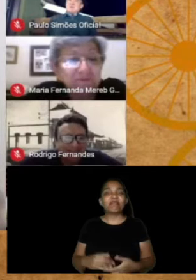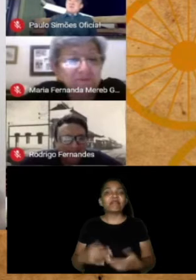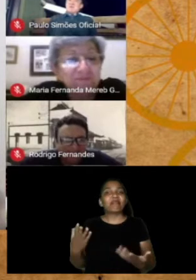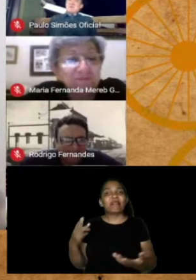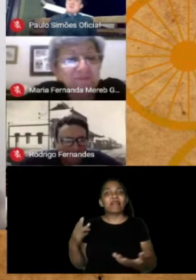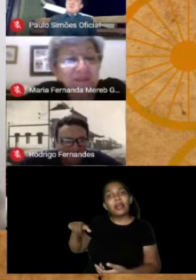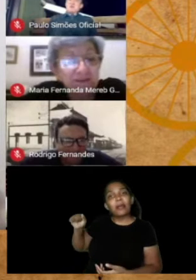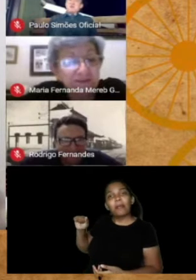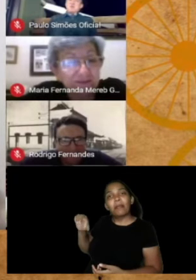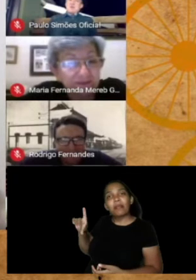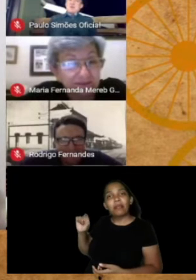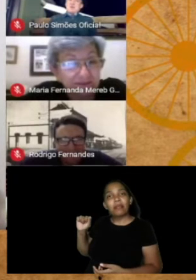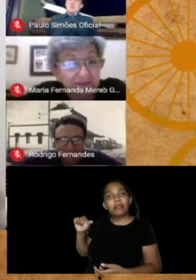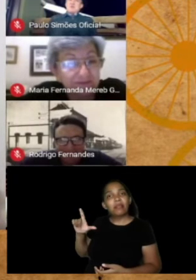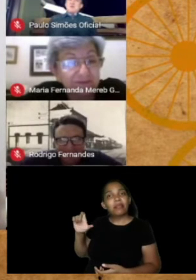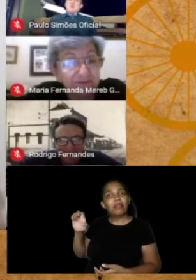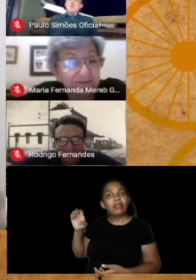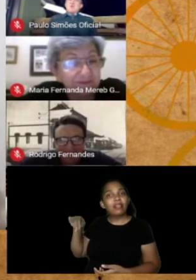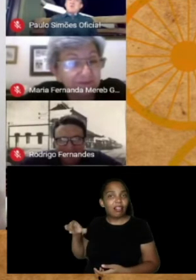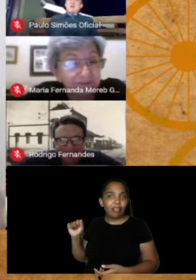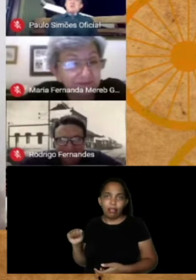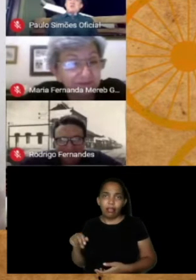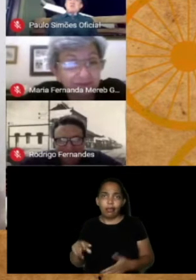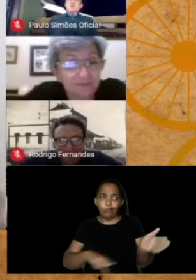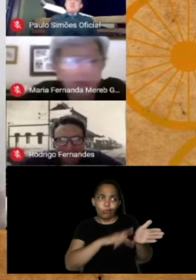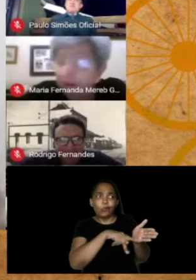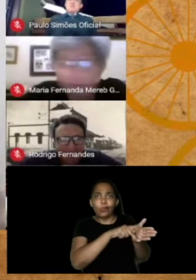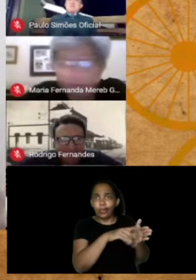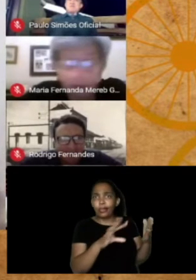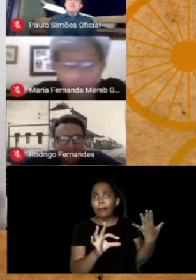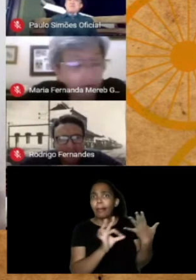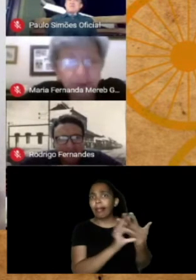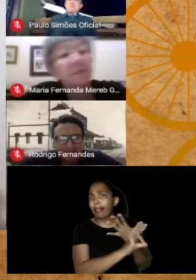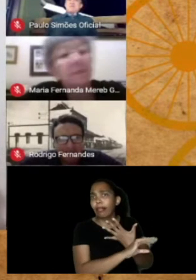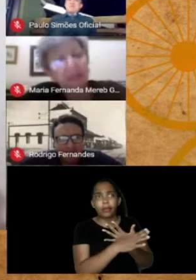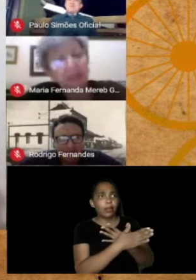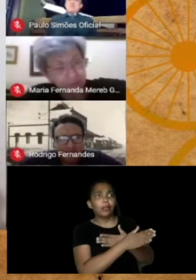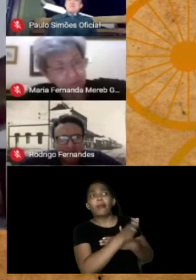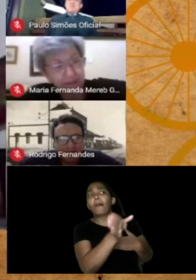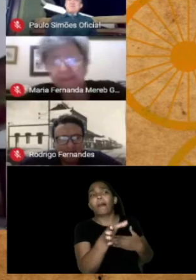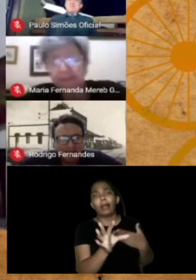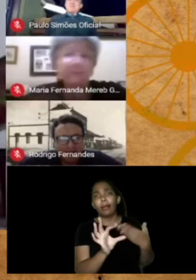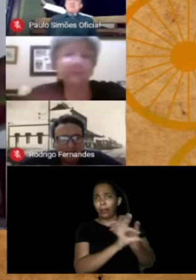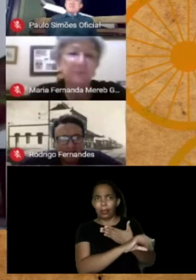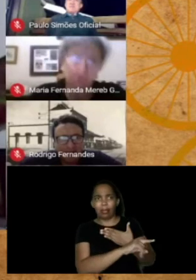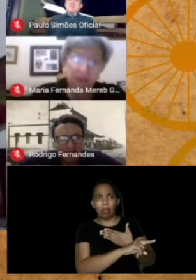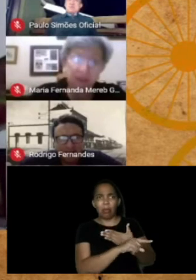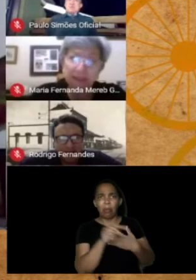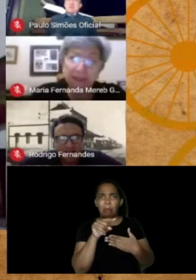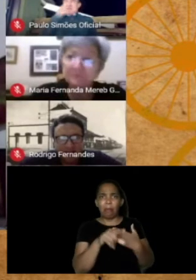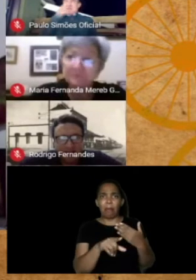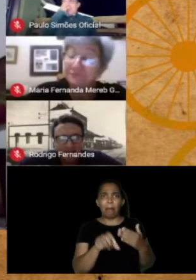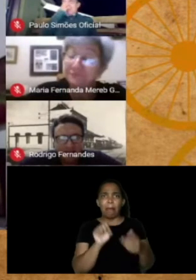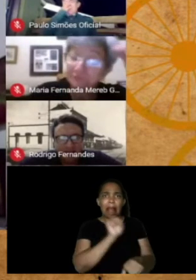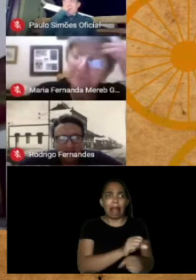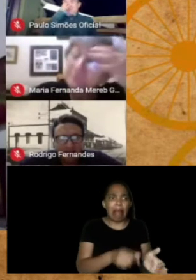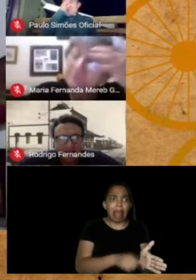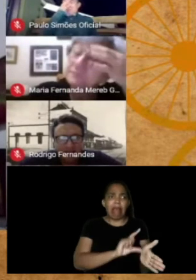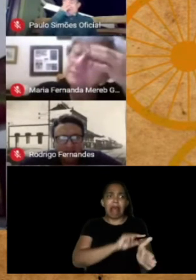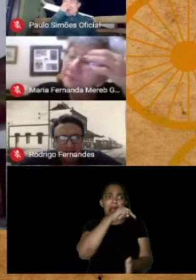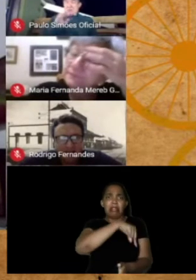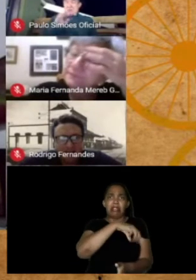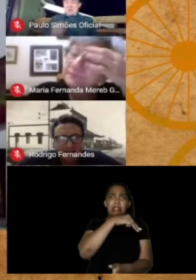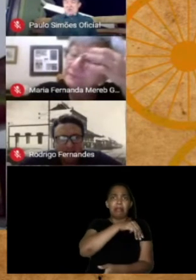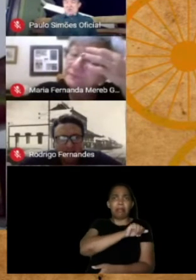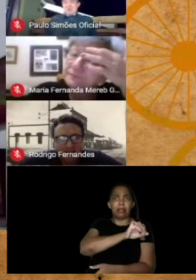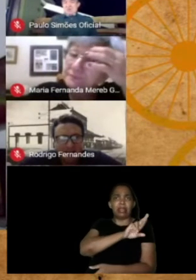Madalena, um trem do Pantanal que também não ia para o Pantanal, né? Parava em Miranda. Aí é brincadeira, né? Nem chegava no Pantanal.